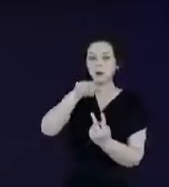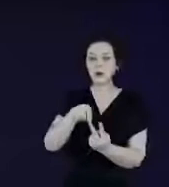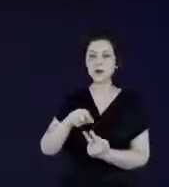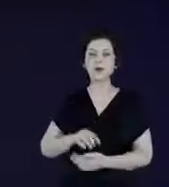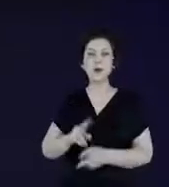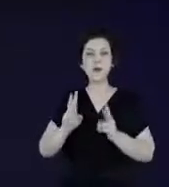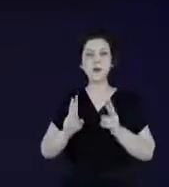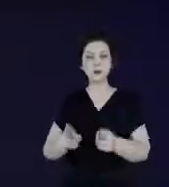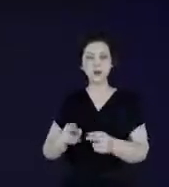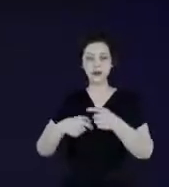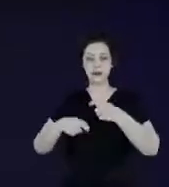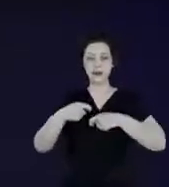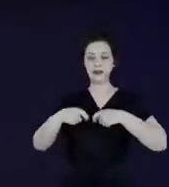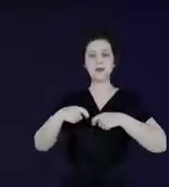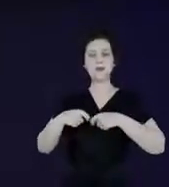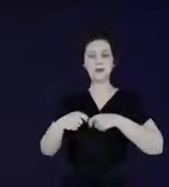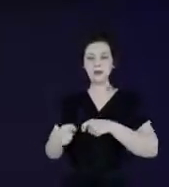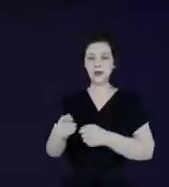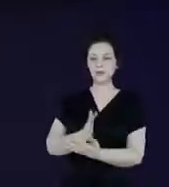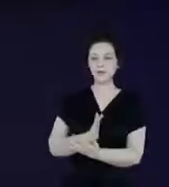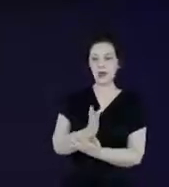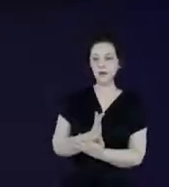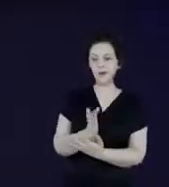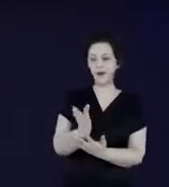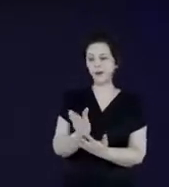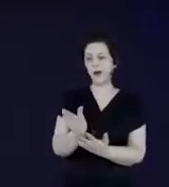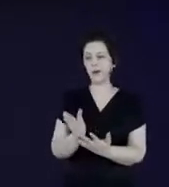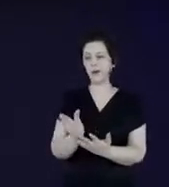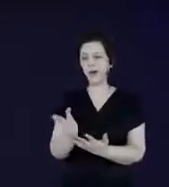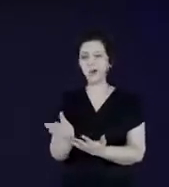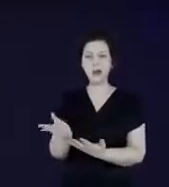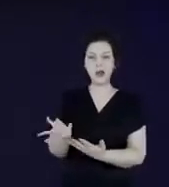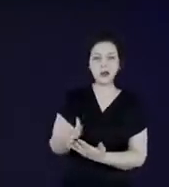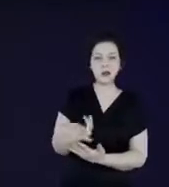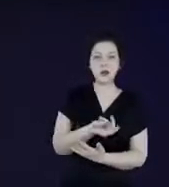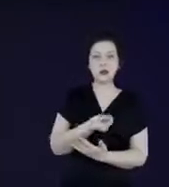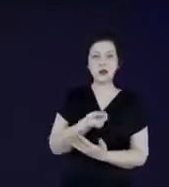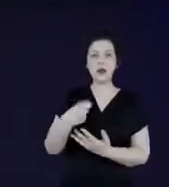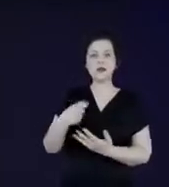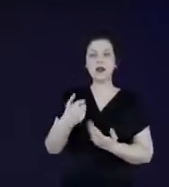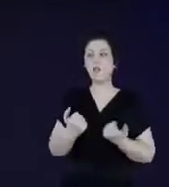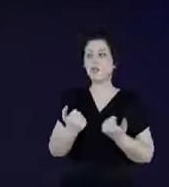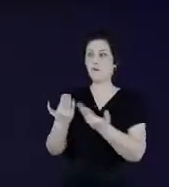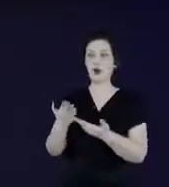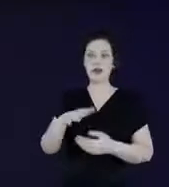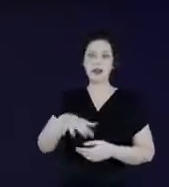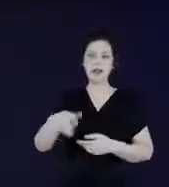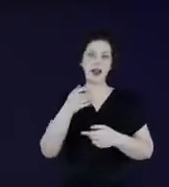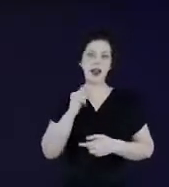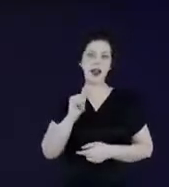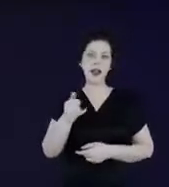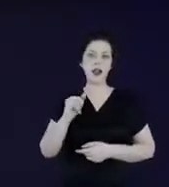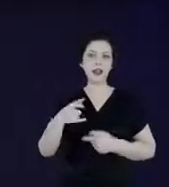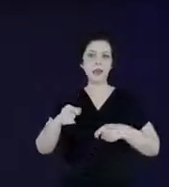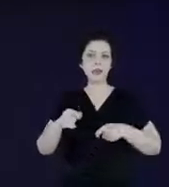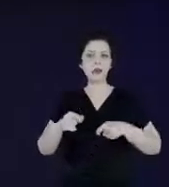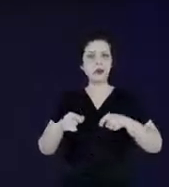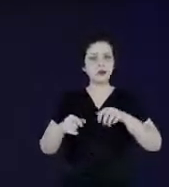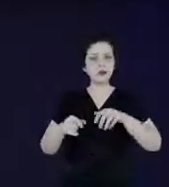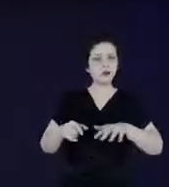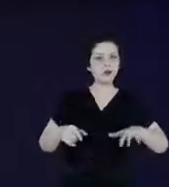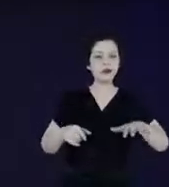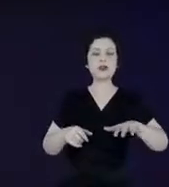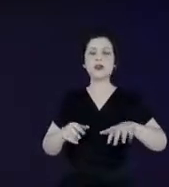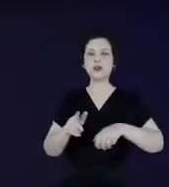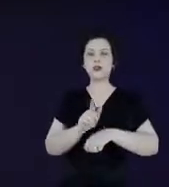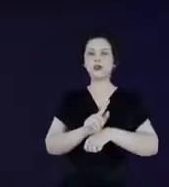demos intrasetorial, nós temos que praticar para fora do setor elétrico. Foi preciso criar uma Câmara de Gestão de uma